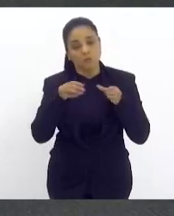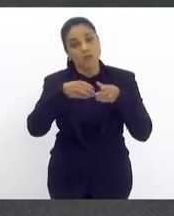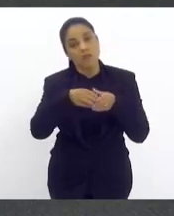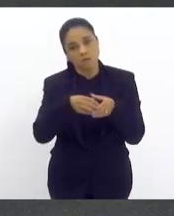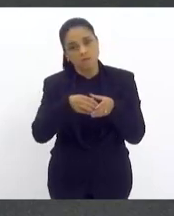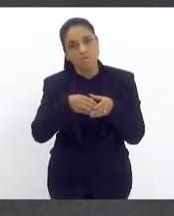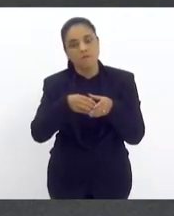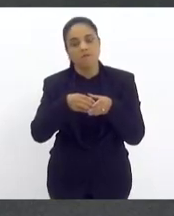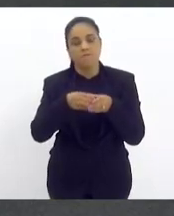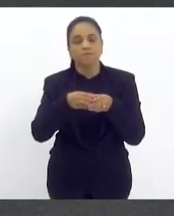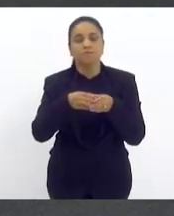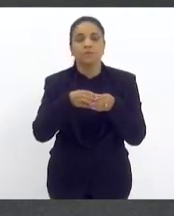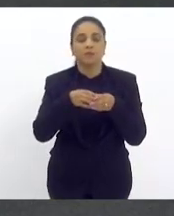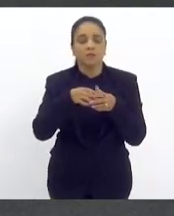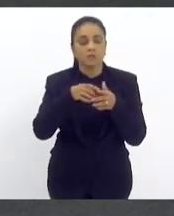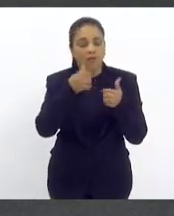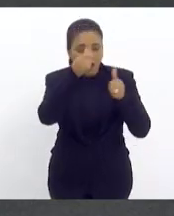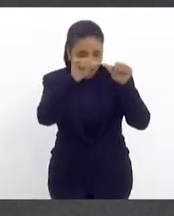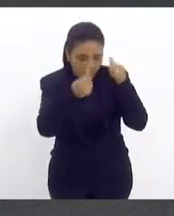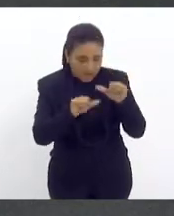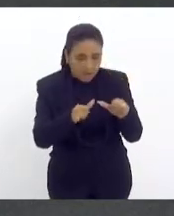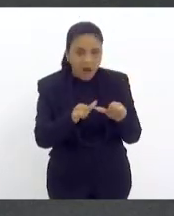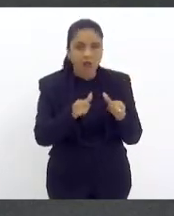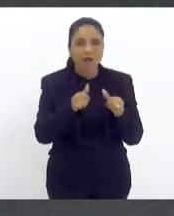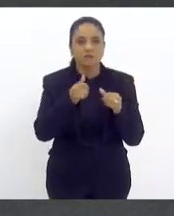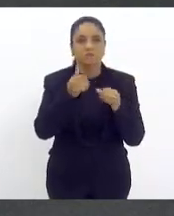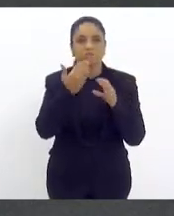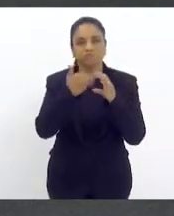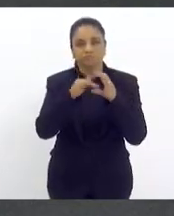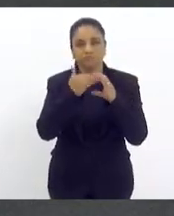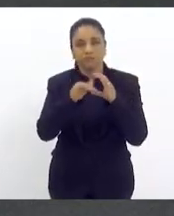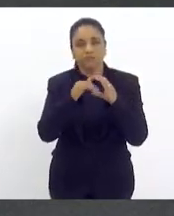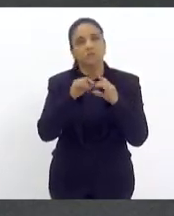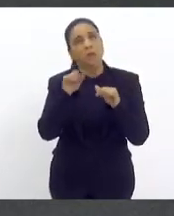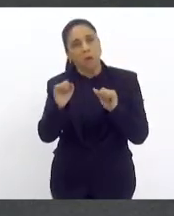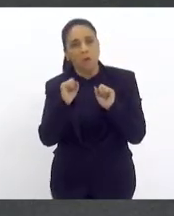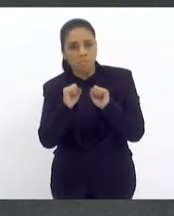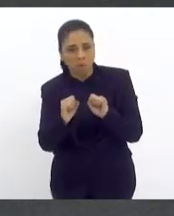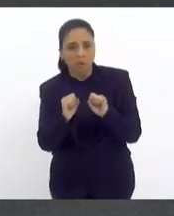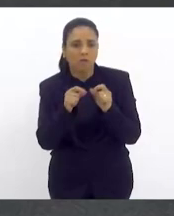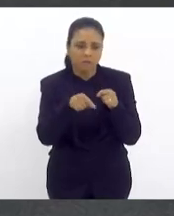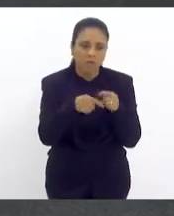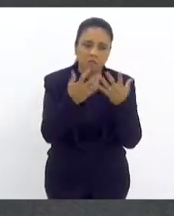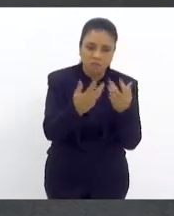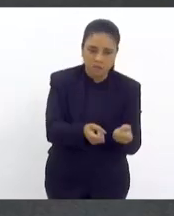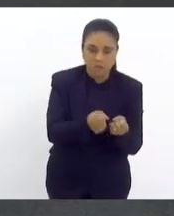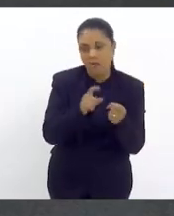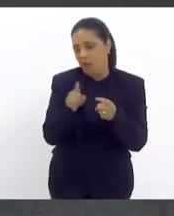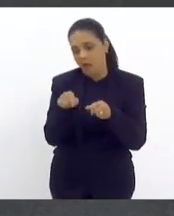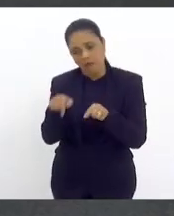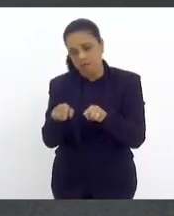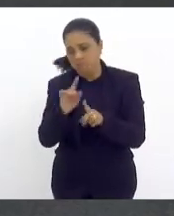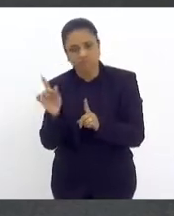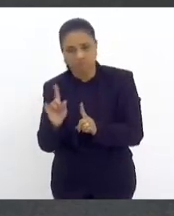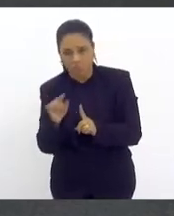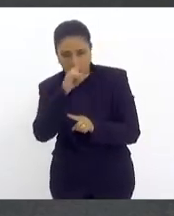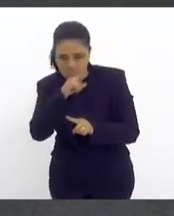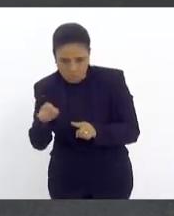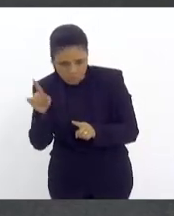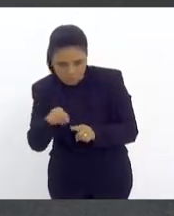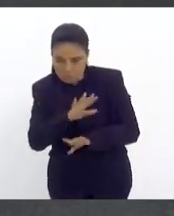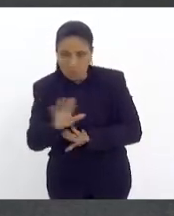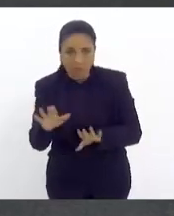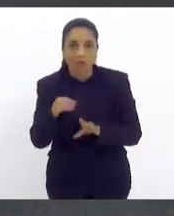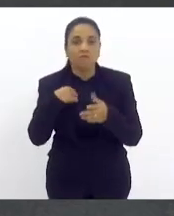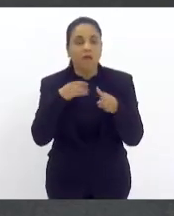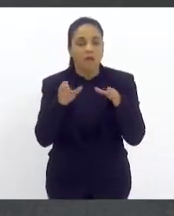infelizmente não vamos fazer por tal razão tal mas adiante faremos essa aqui é ótima vou pedir para